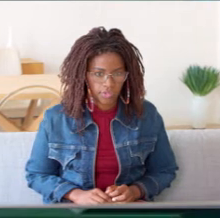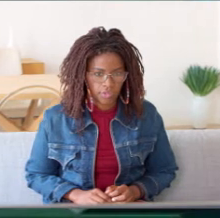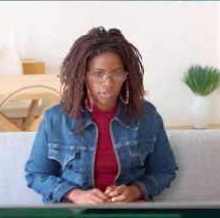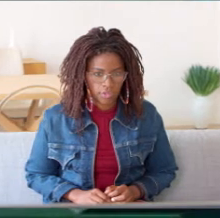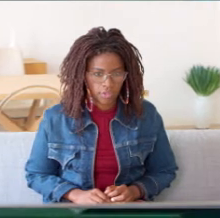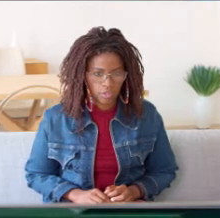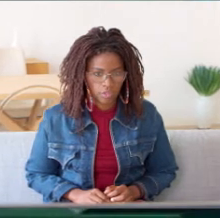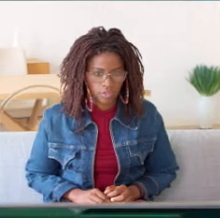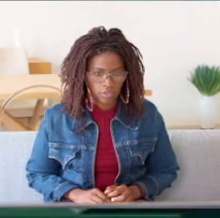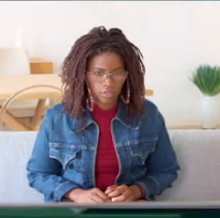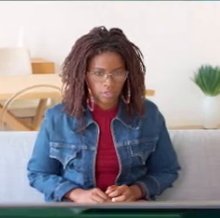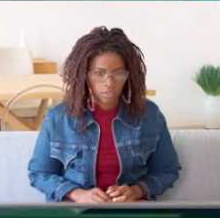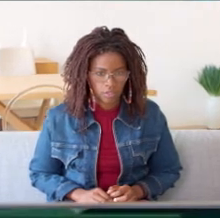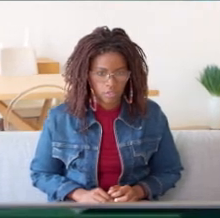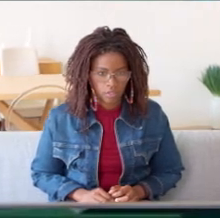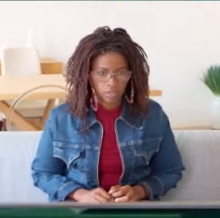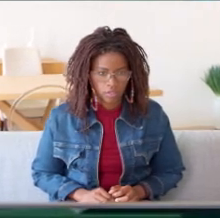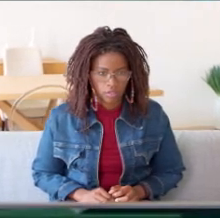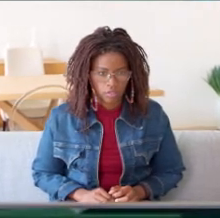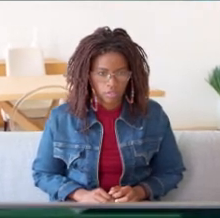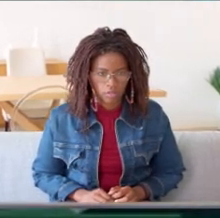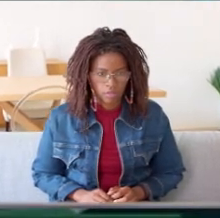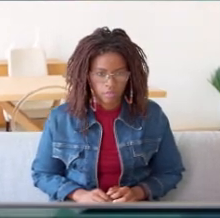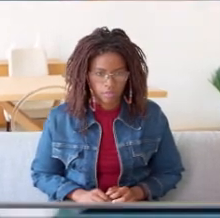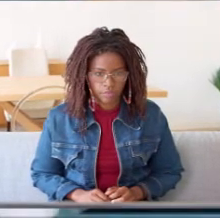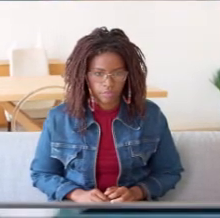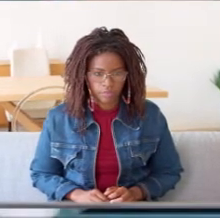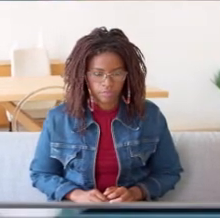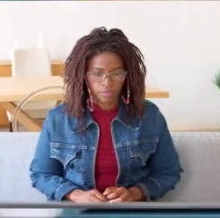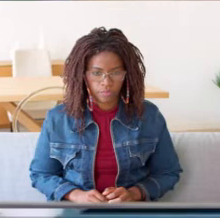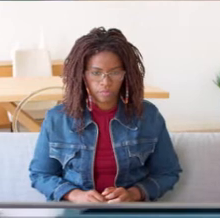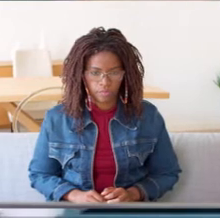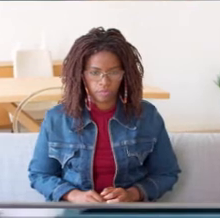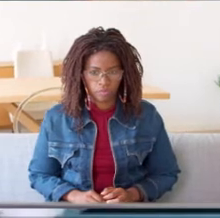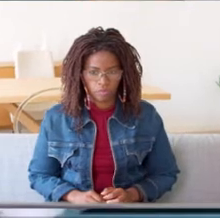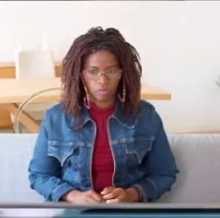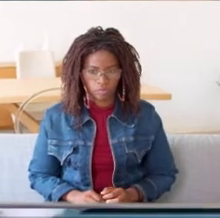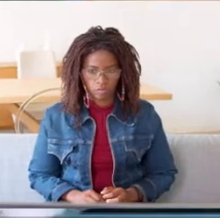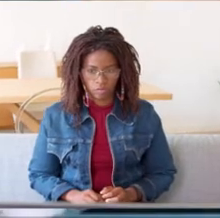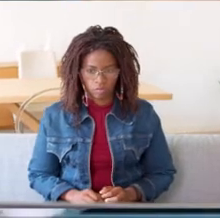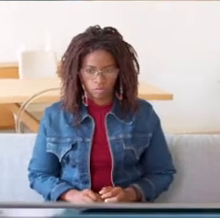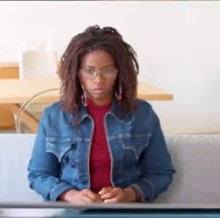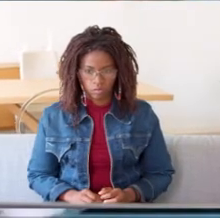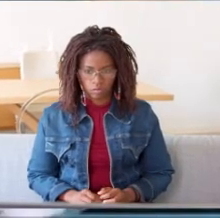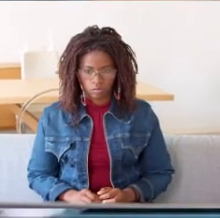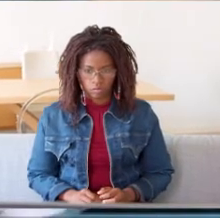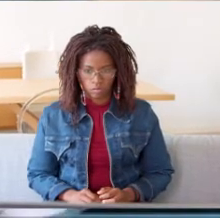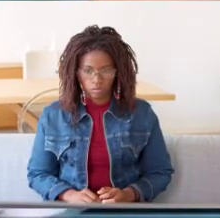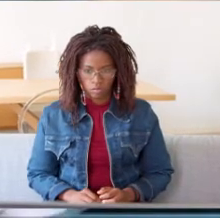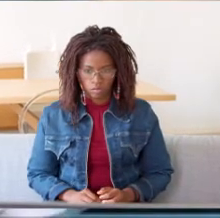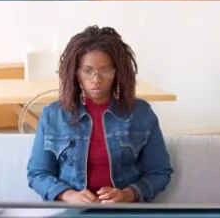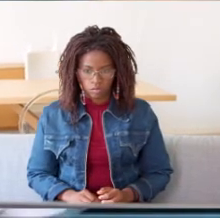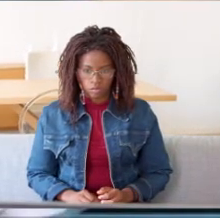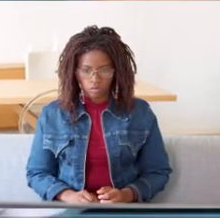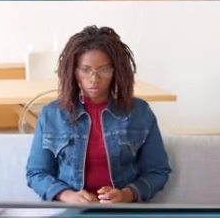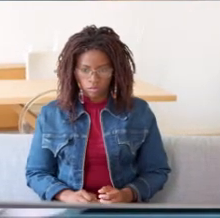ele nem pegou esses campeonato Ele tem muita dificuldade eu posso entender o funcionamento do futebol na premier league e passou a dominar já perdeu o título